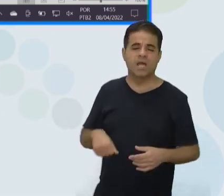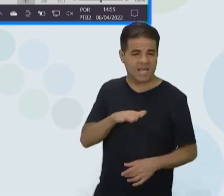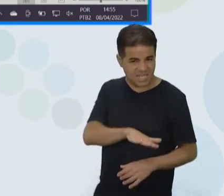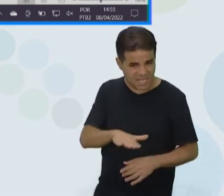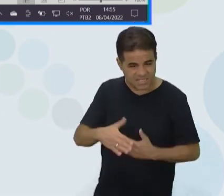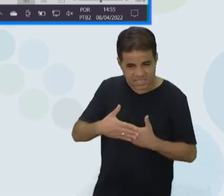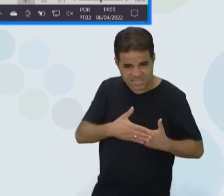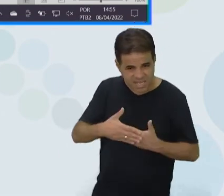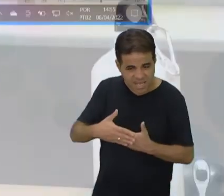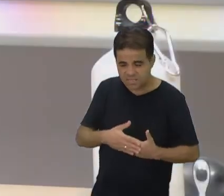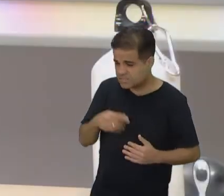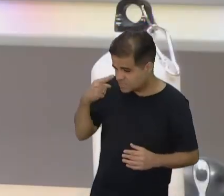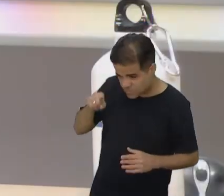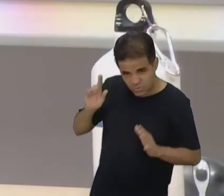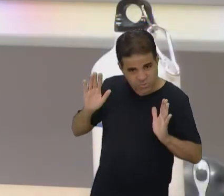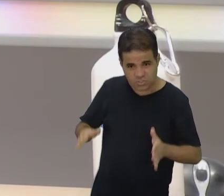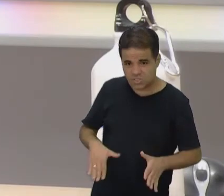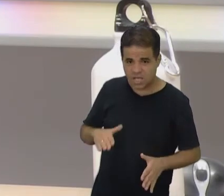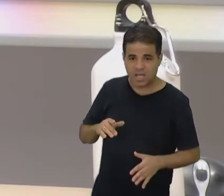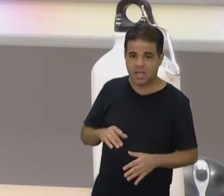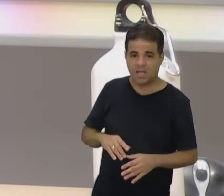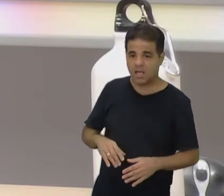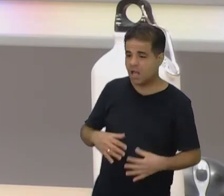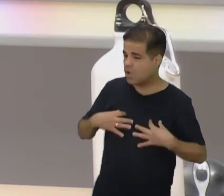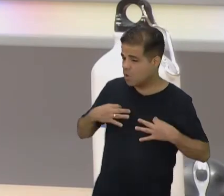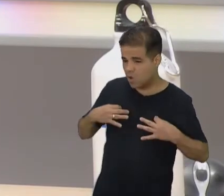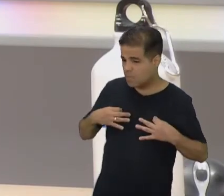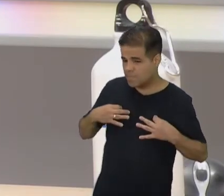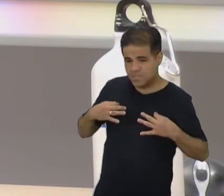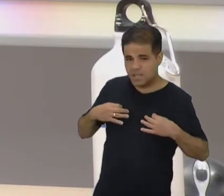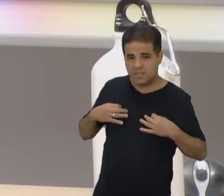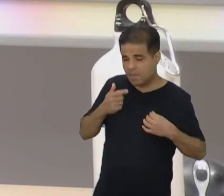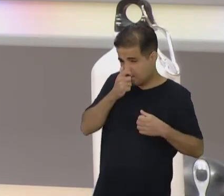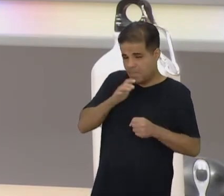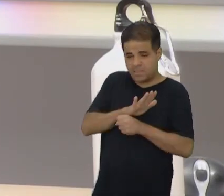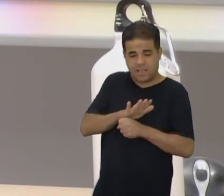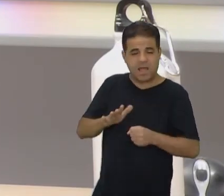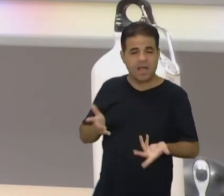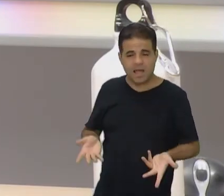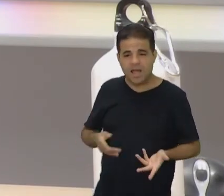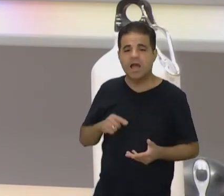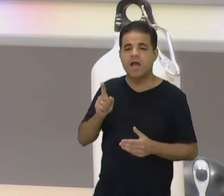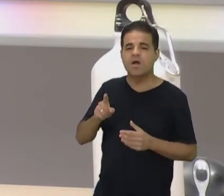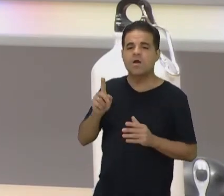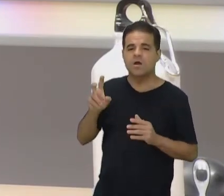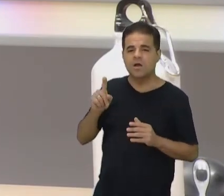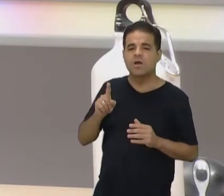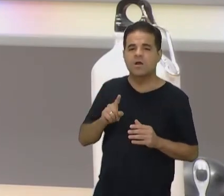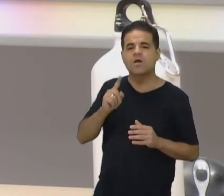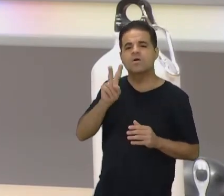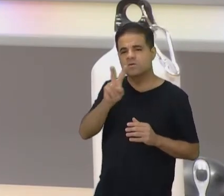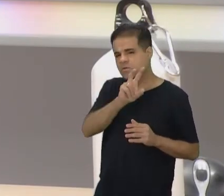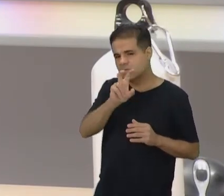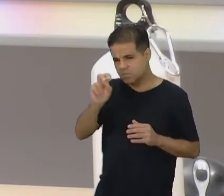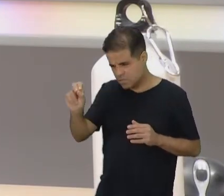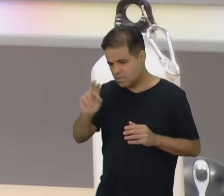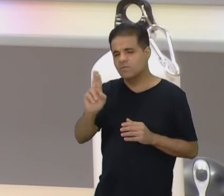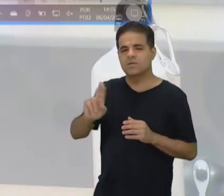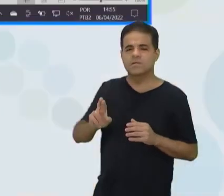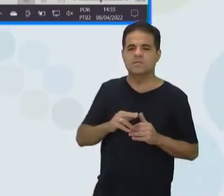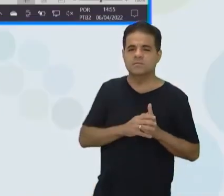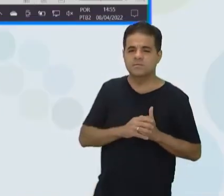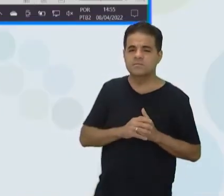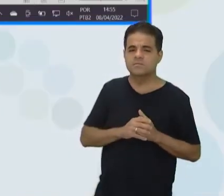nessa idade, quando você viu, ela já ficou pequena a roupa, né? Eu coloquei uns 150, mas eu acho... acho que uns 200 também,